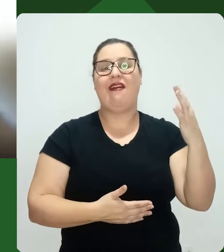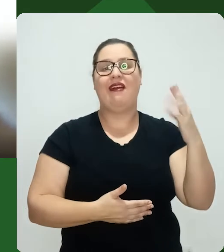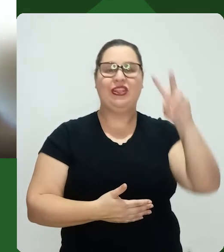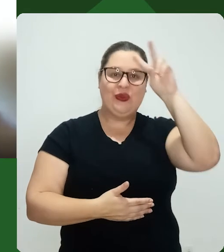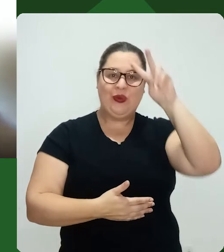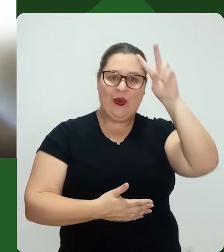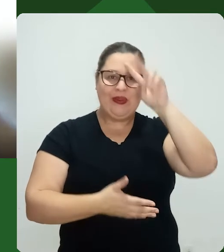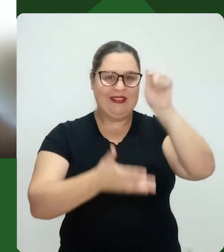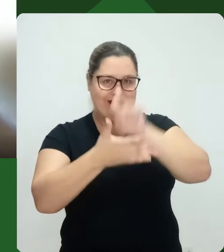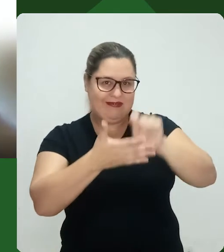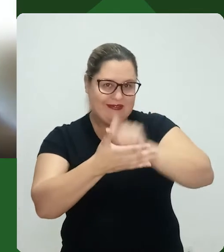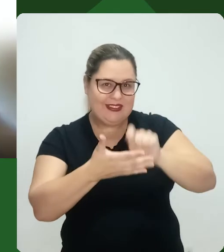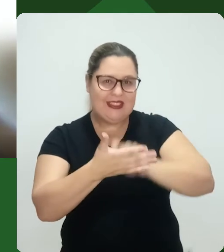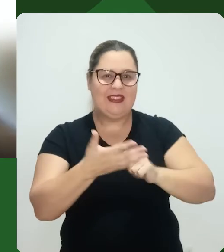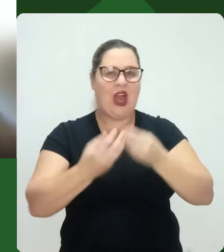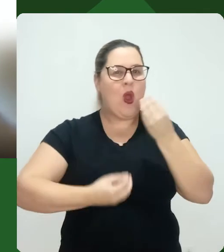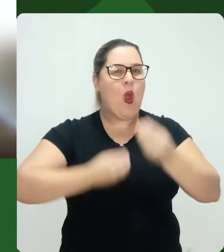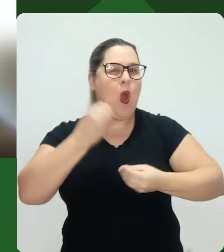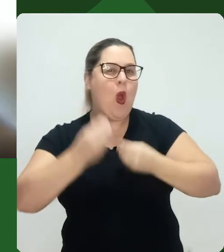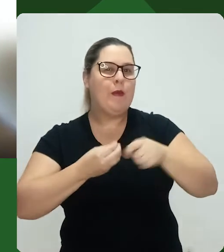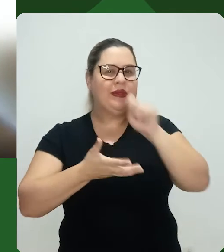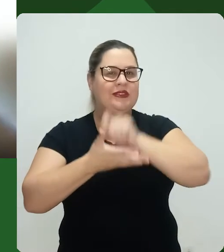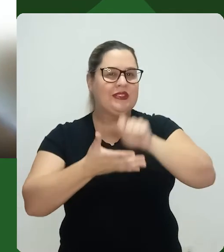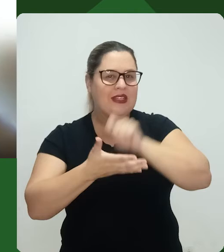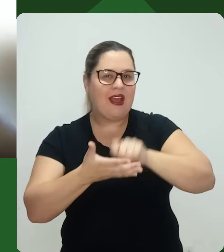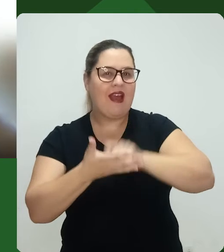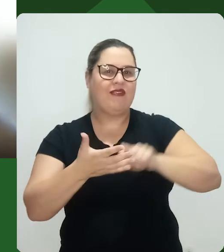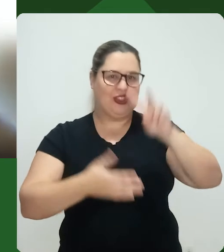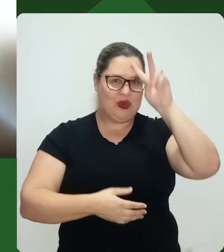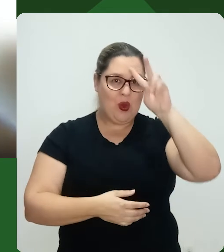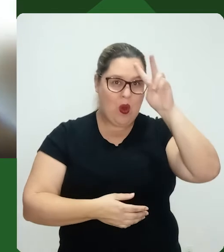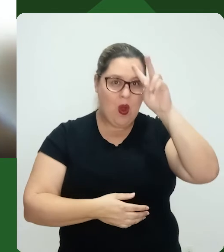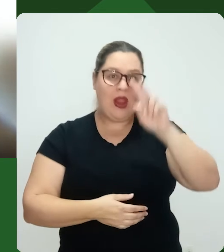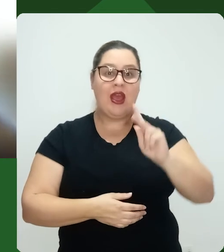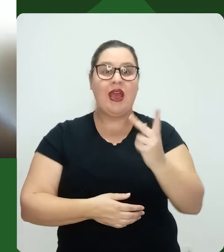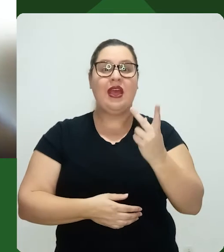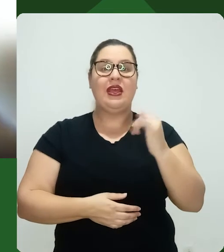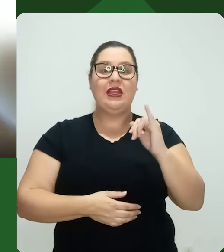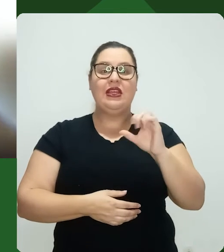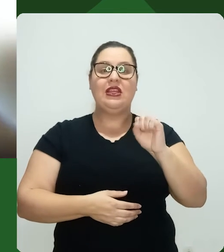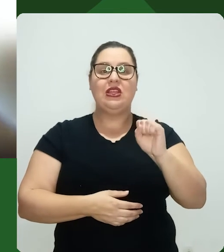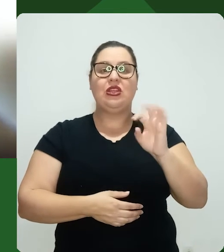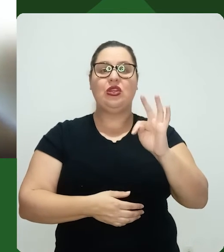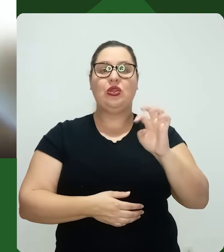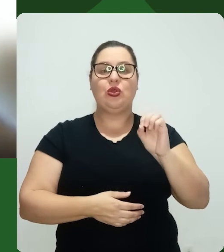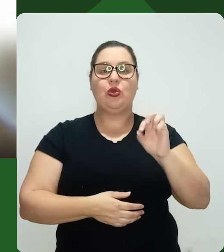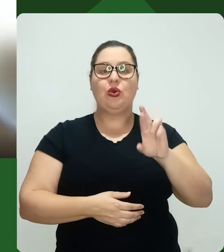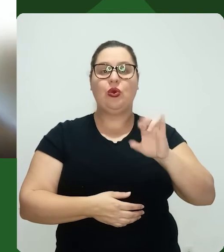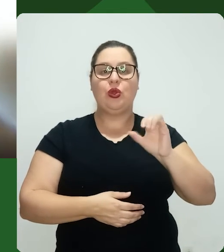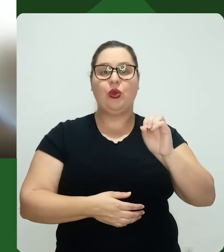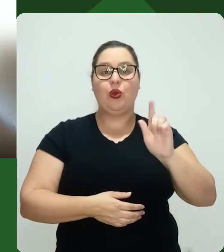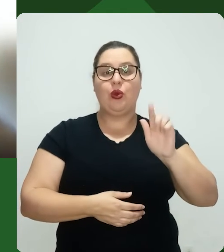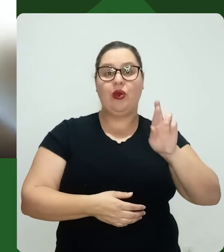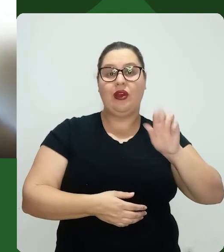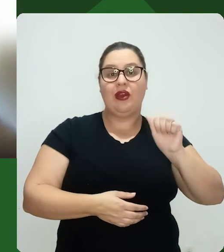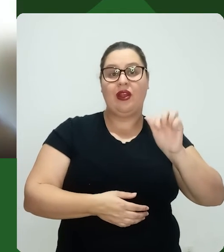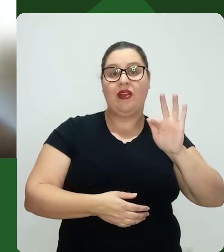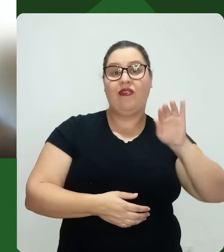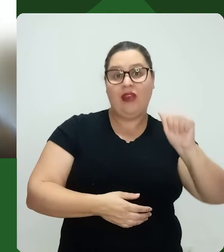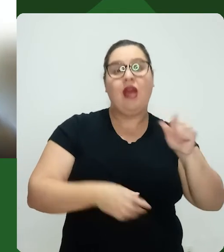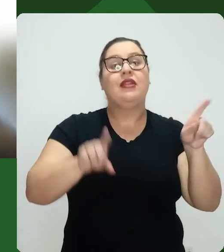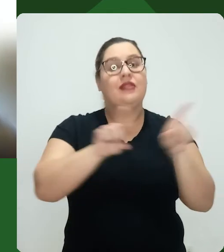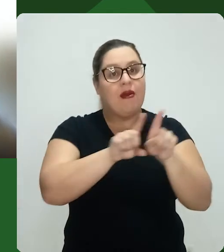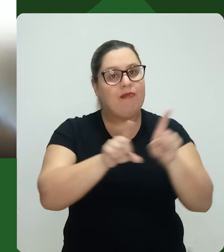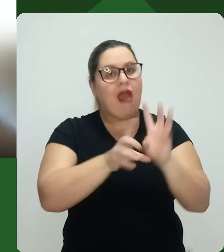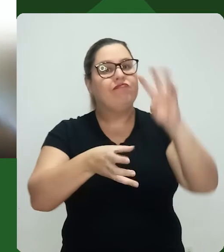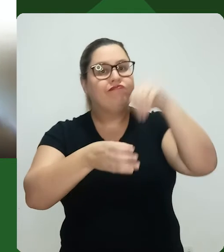a teoria da história, né, a história escrita, né, que é como se escreve a historiografia passou a pensar também nas